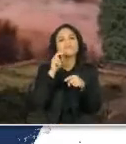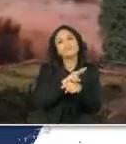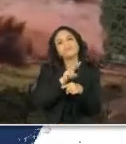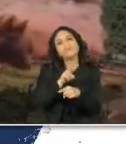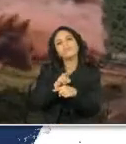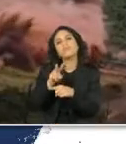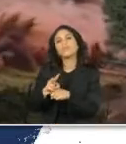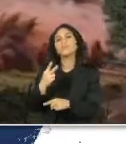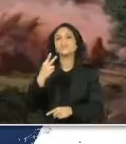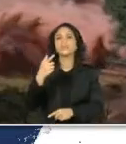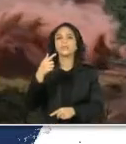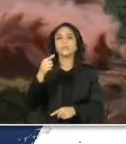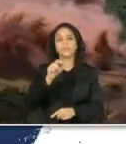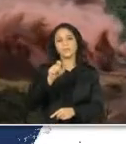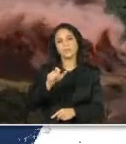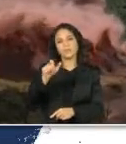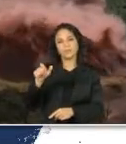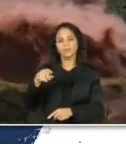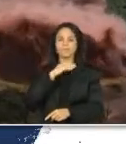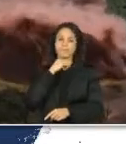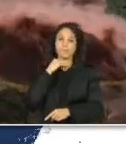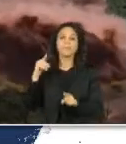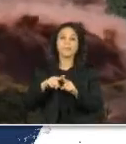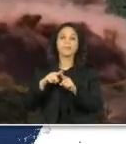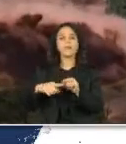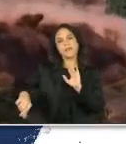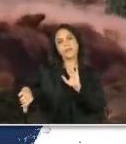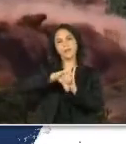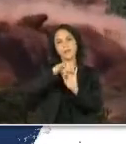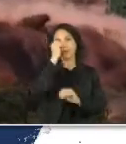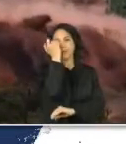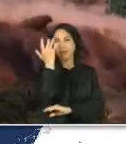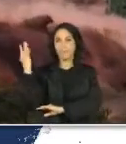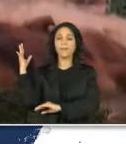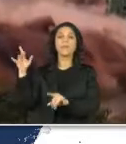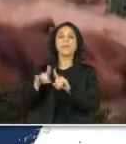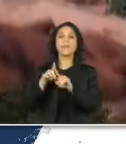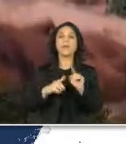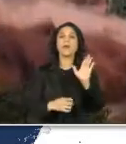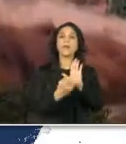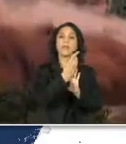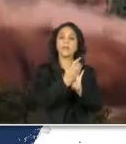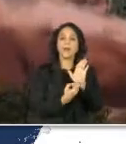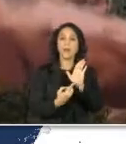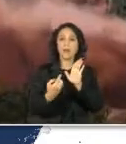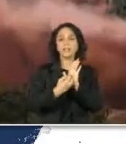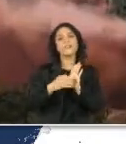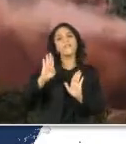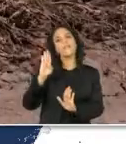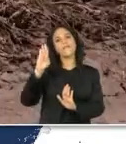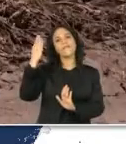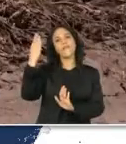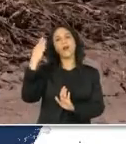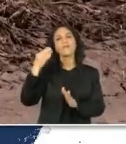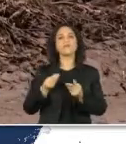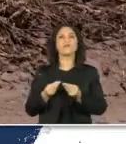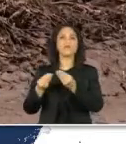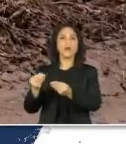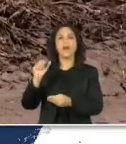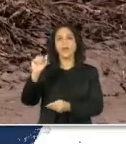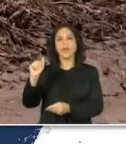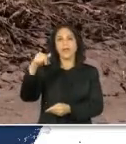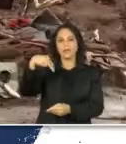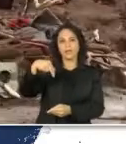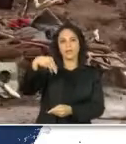acreditaram na ameaça do que estava acontecendo ali e foram deixando a coisa acontecer. Essa